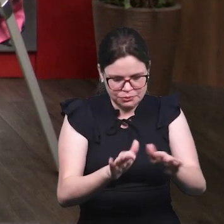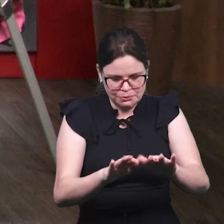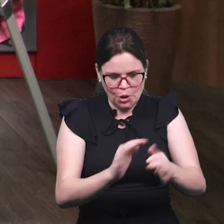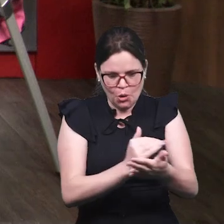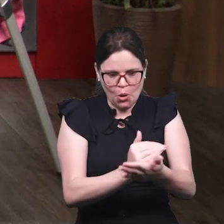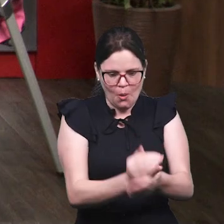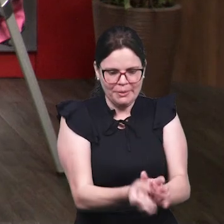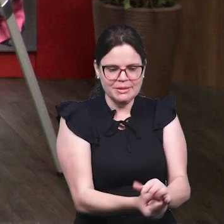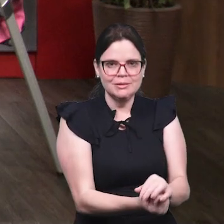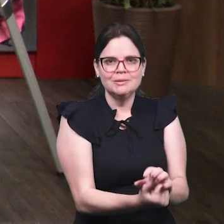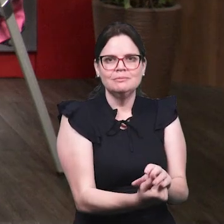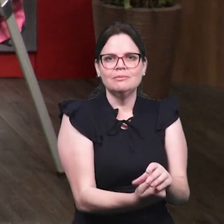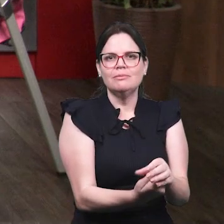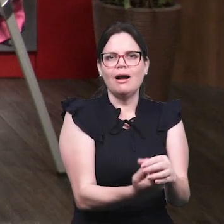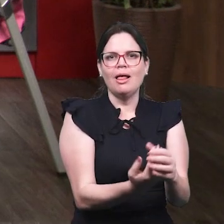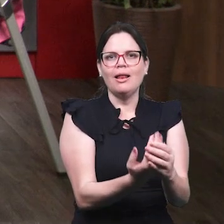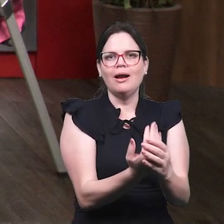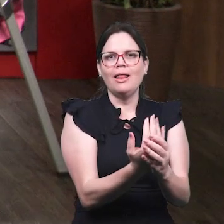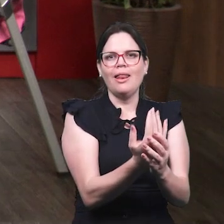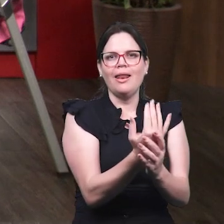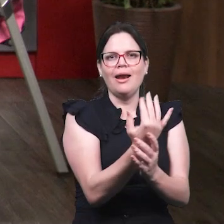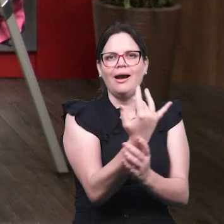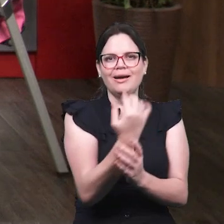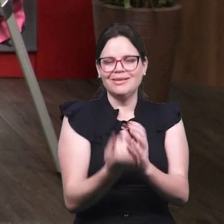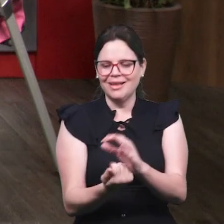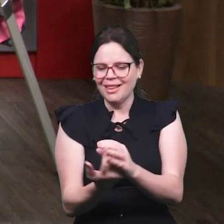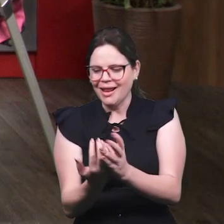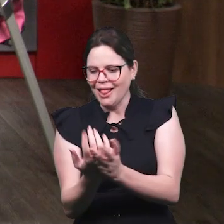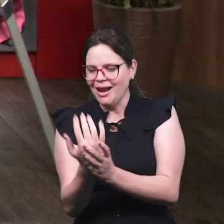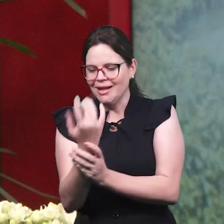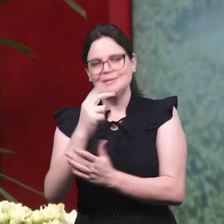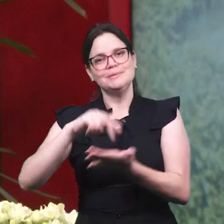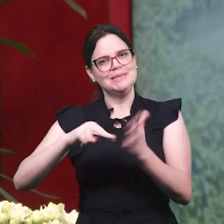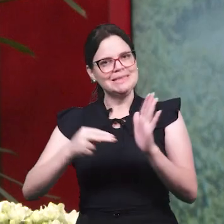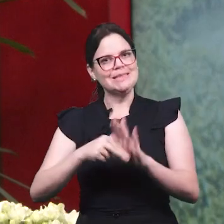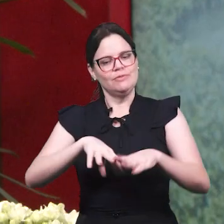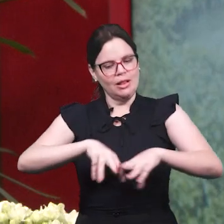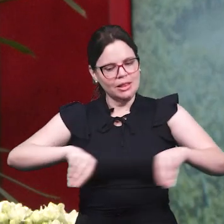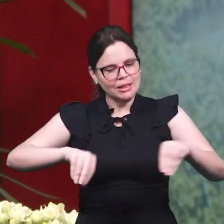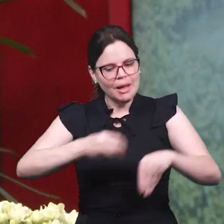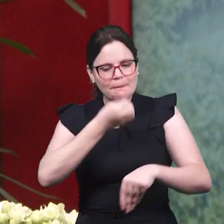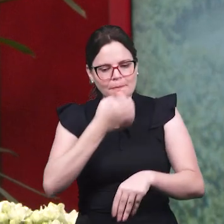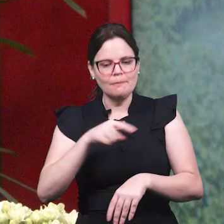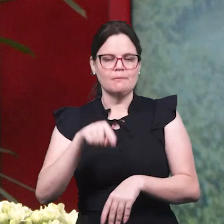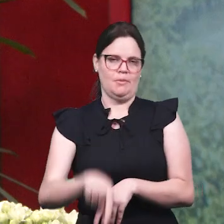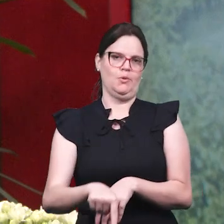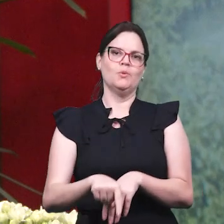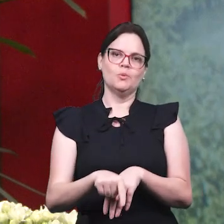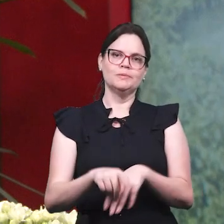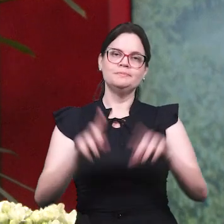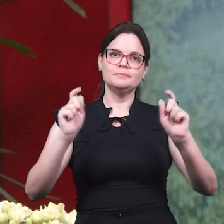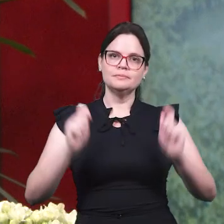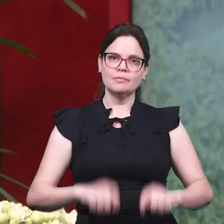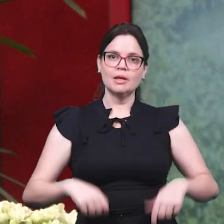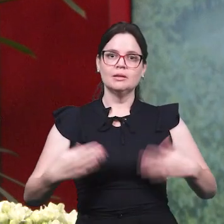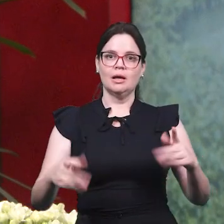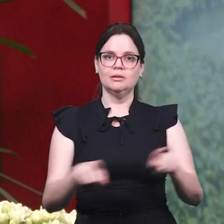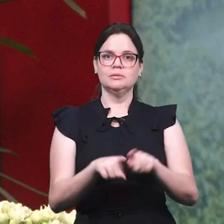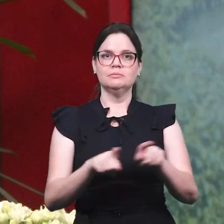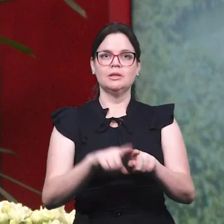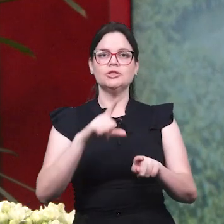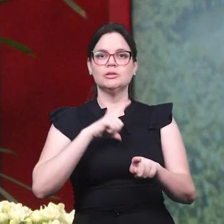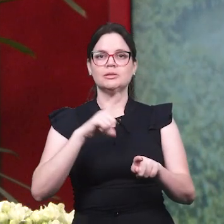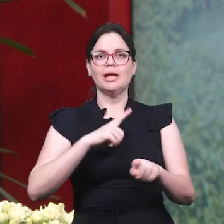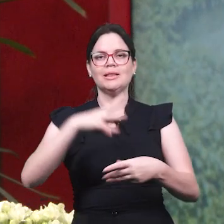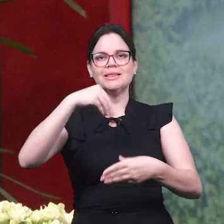daquele solo produzir e, principalmente, também, né, a capacidade que aquele solo tem de manter a quantidade